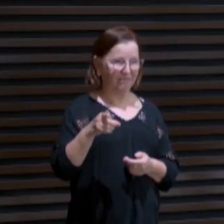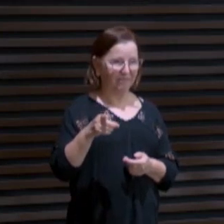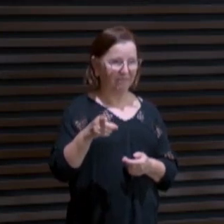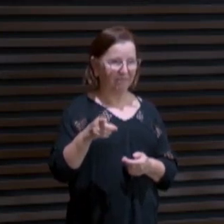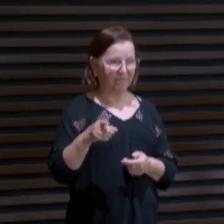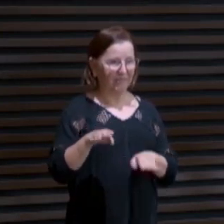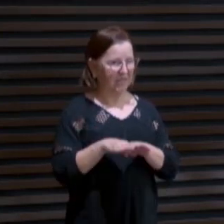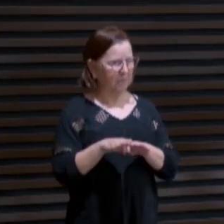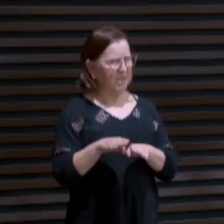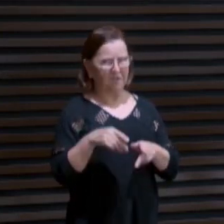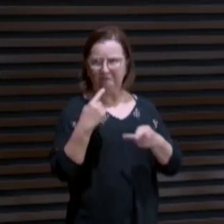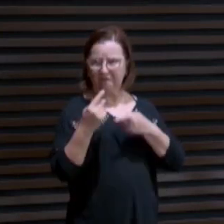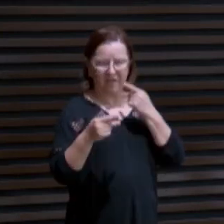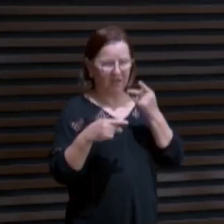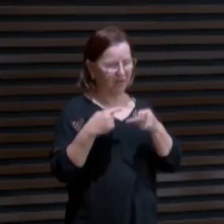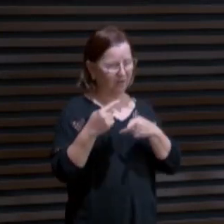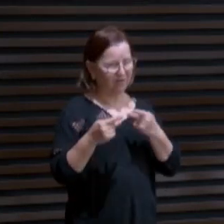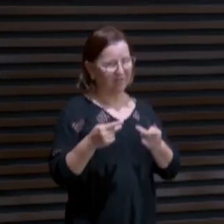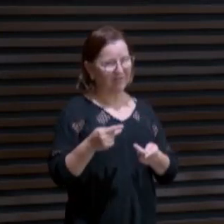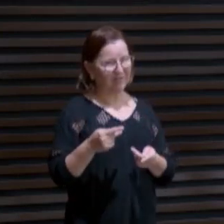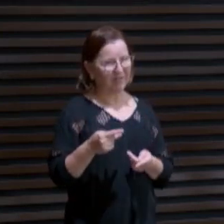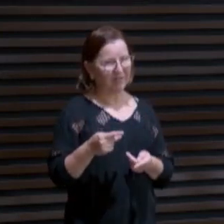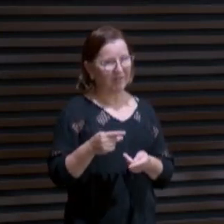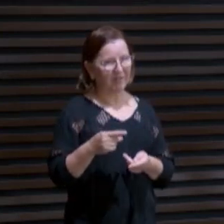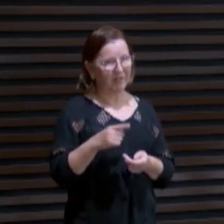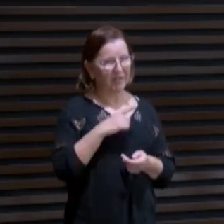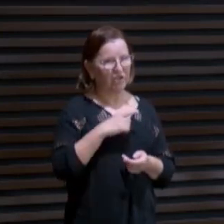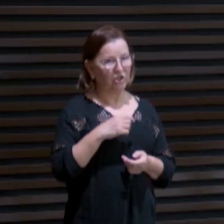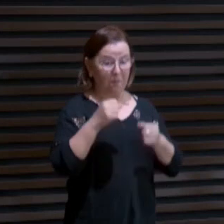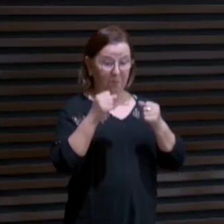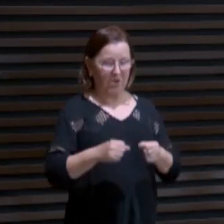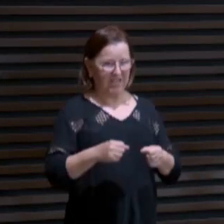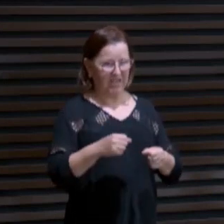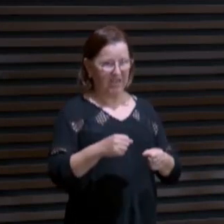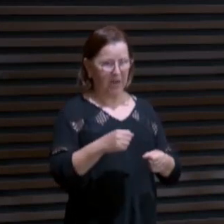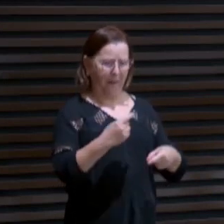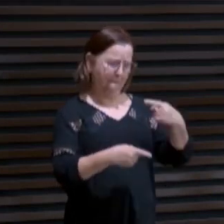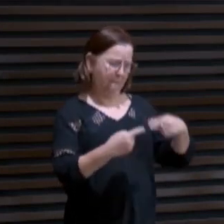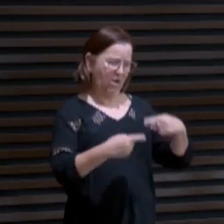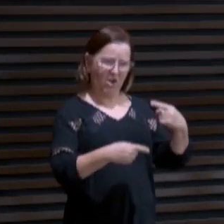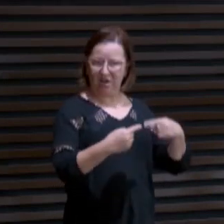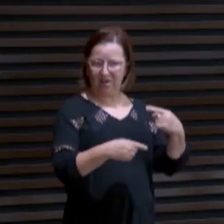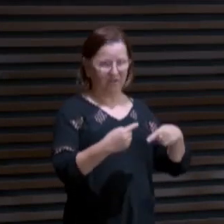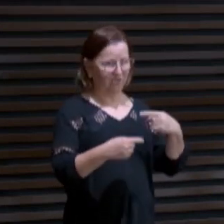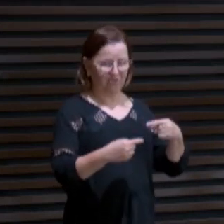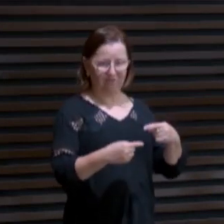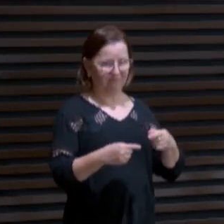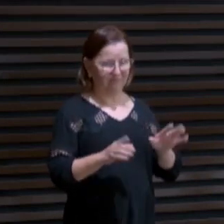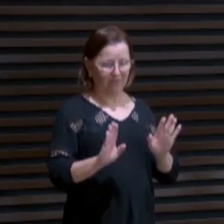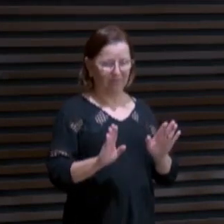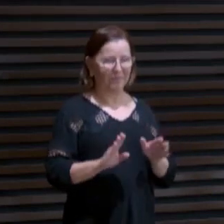disse que ele tinha o poder político, que é a palavra kratos no grego, para